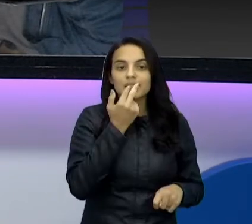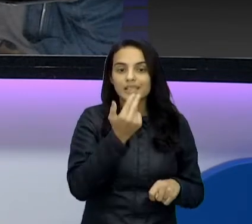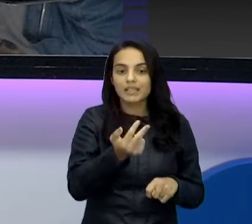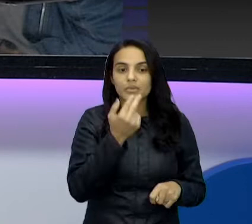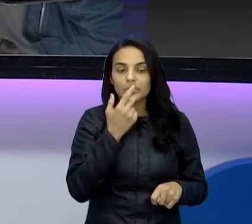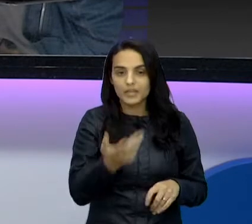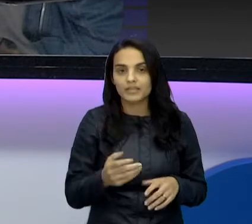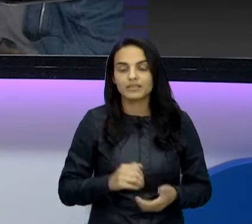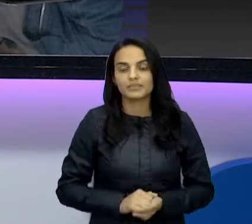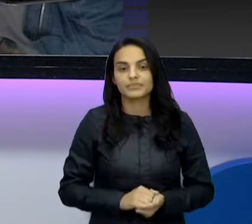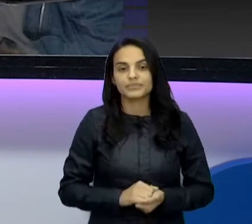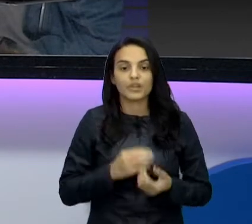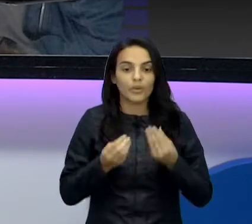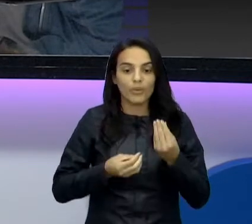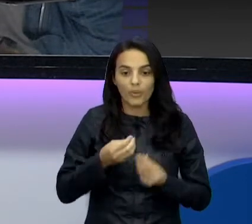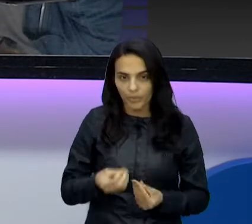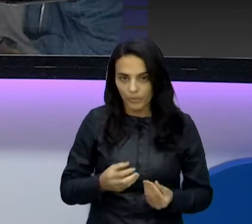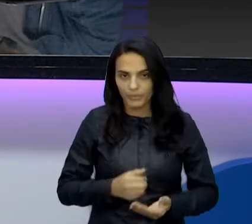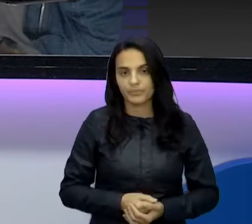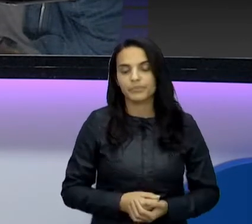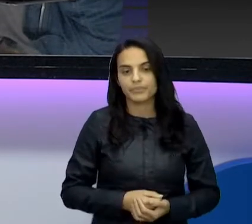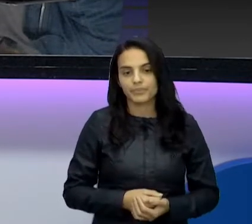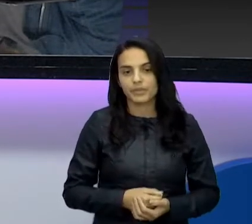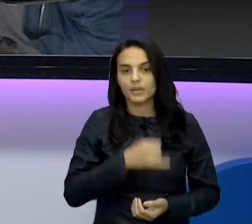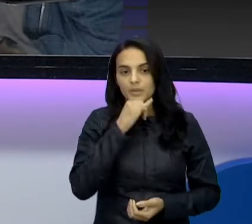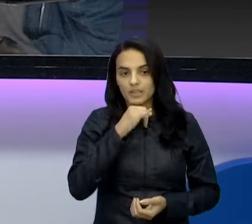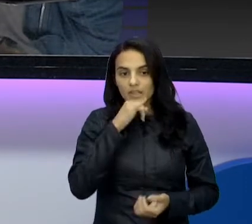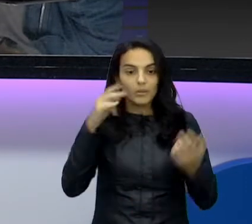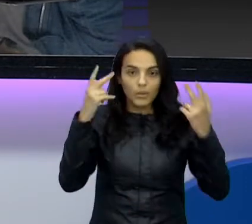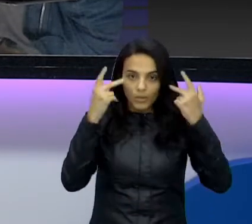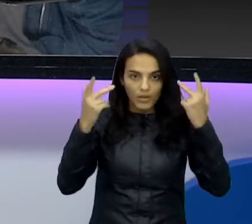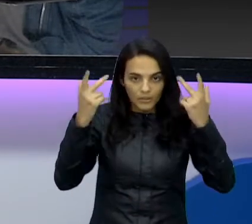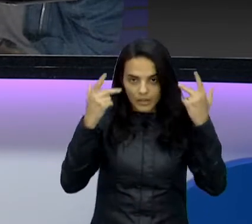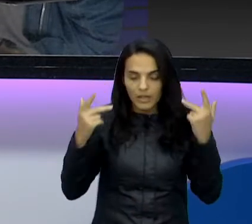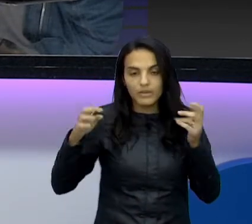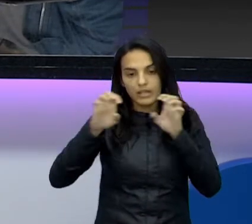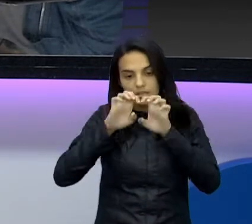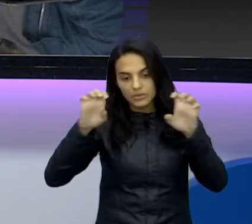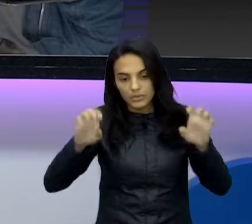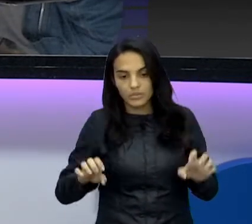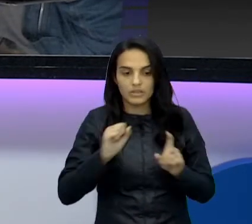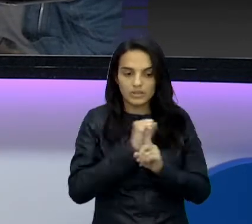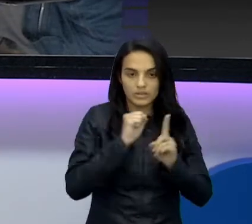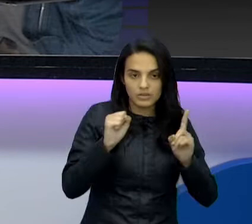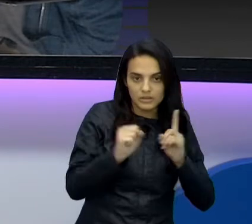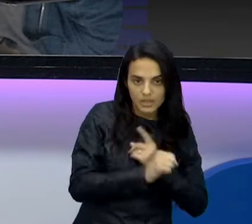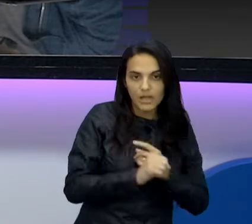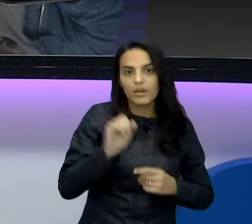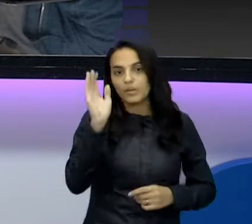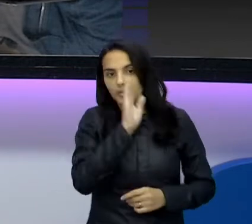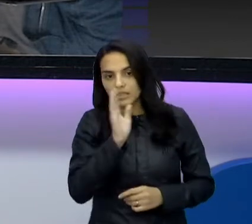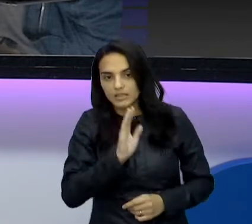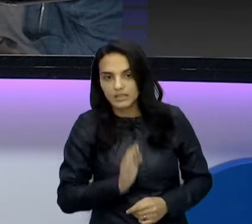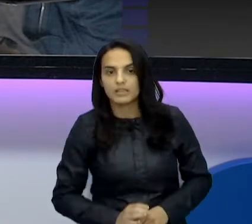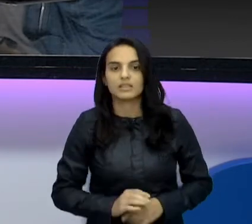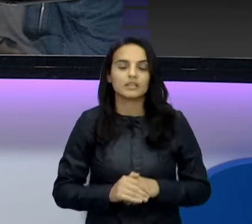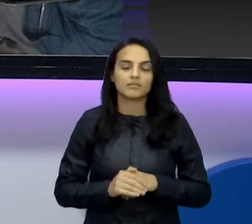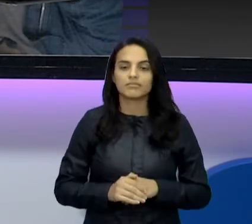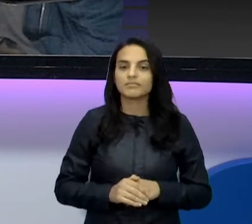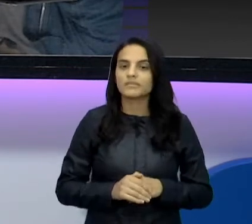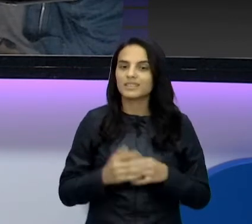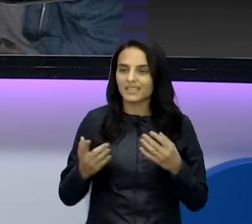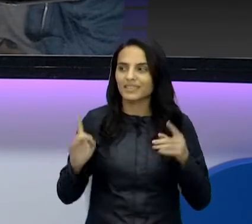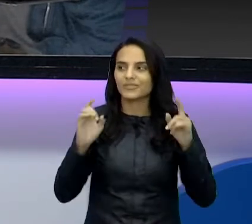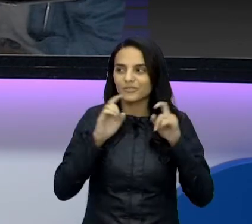e coisificados, tornados naturalizados na estrutura social e racial brasileira. Esse naturalizado